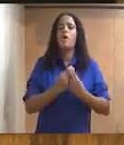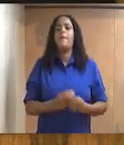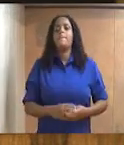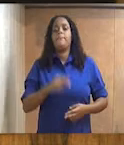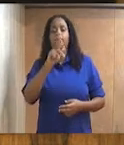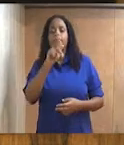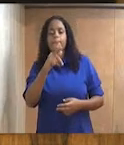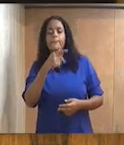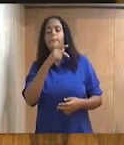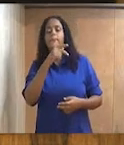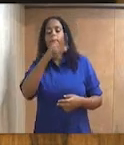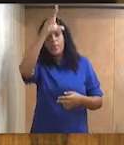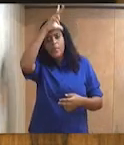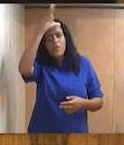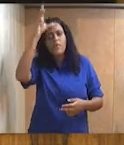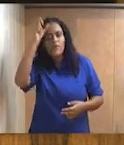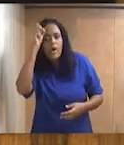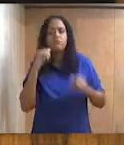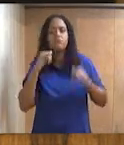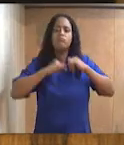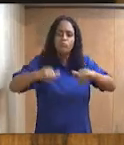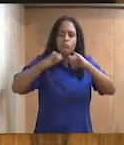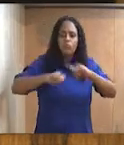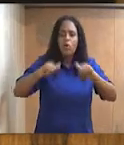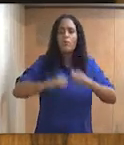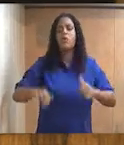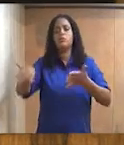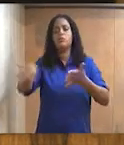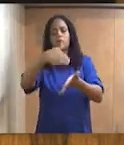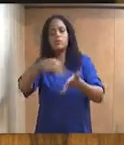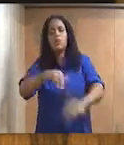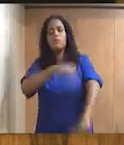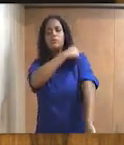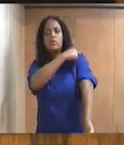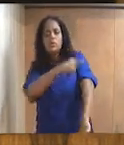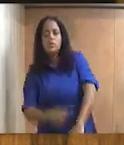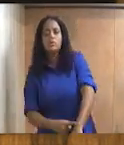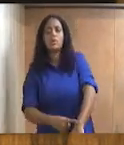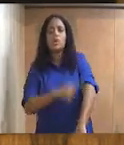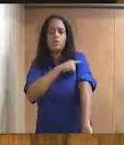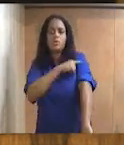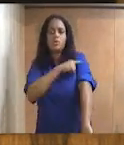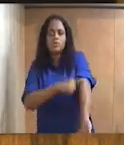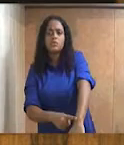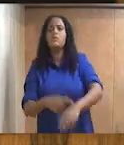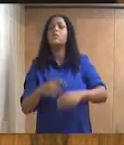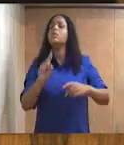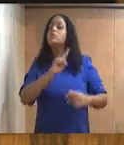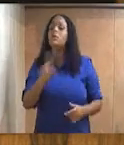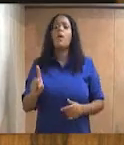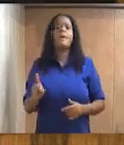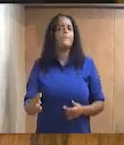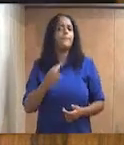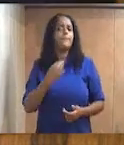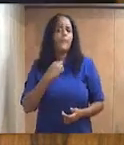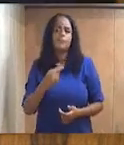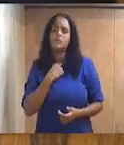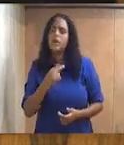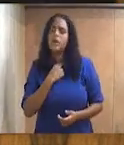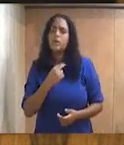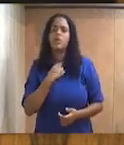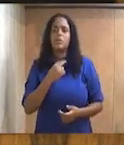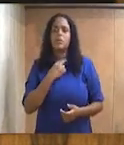informou, através do secretário de Educação, que não poderia fazer que